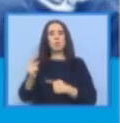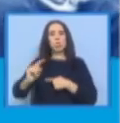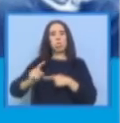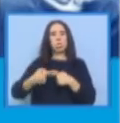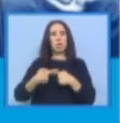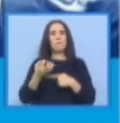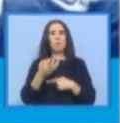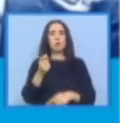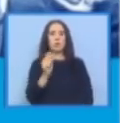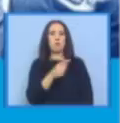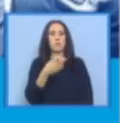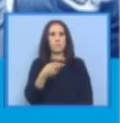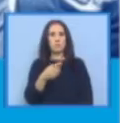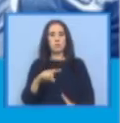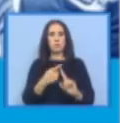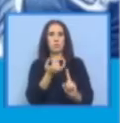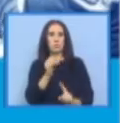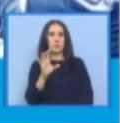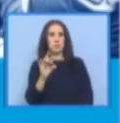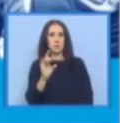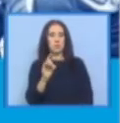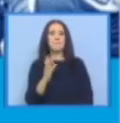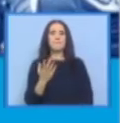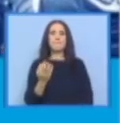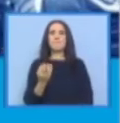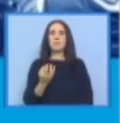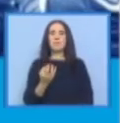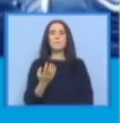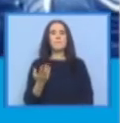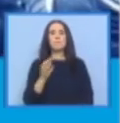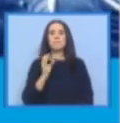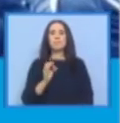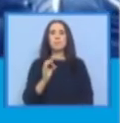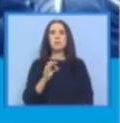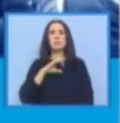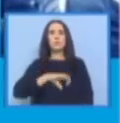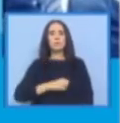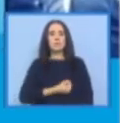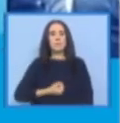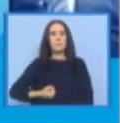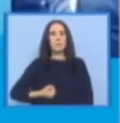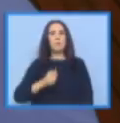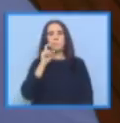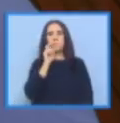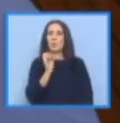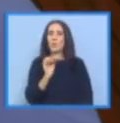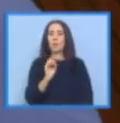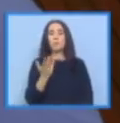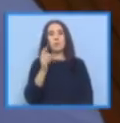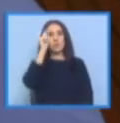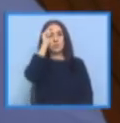para 9 meses em 2016 e, portanto, nem sequer esse subsídio de desemprego é garantido pelos